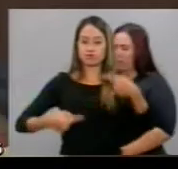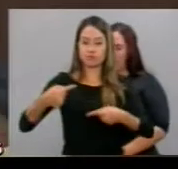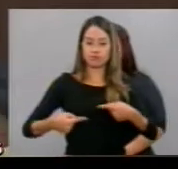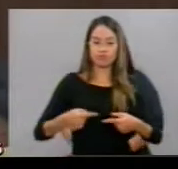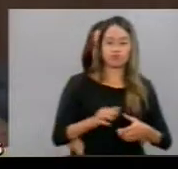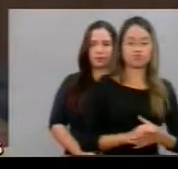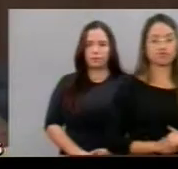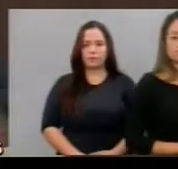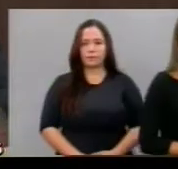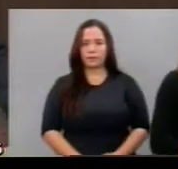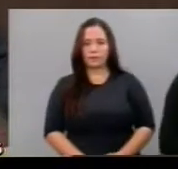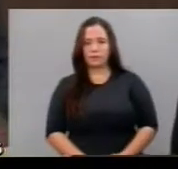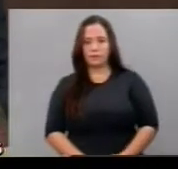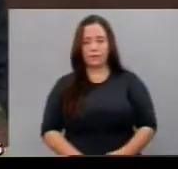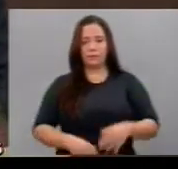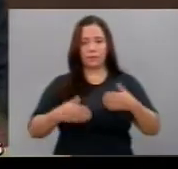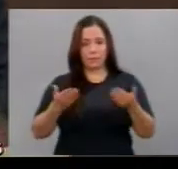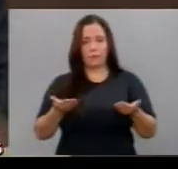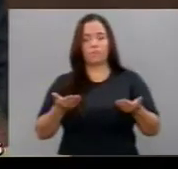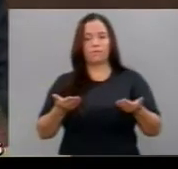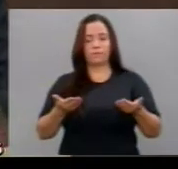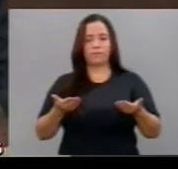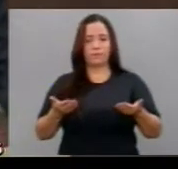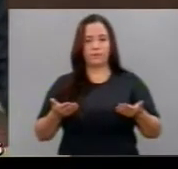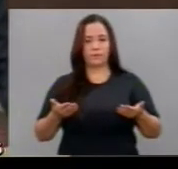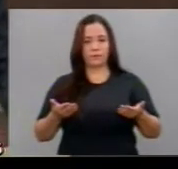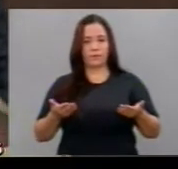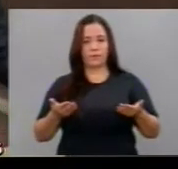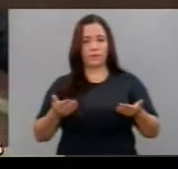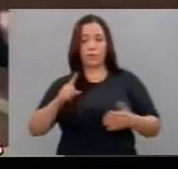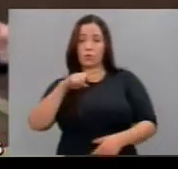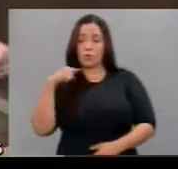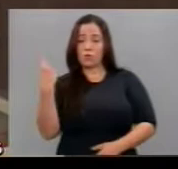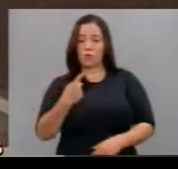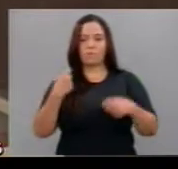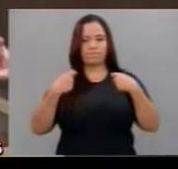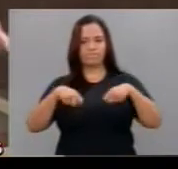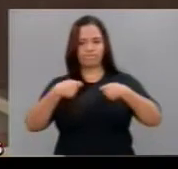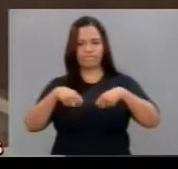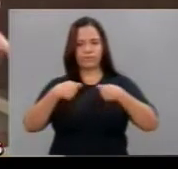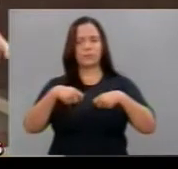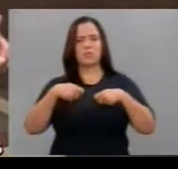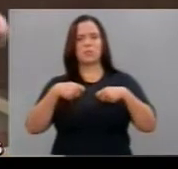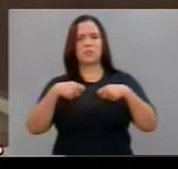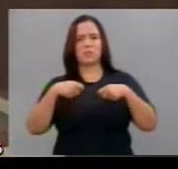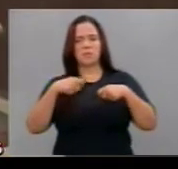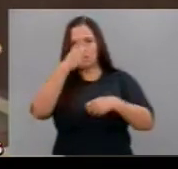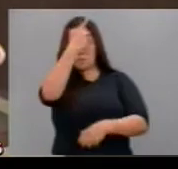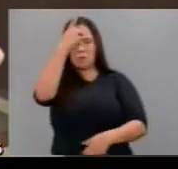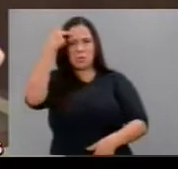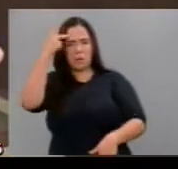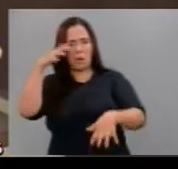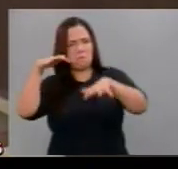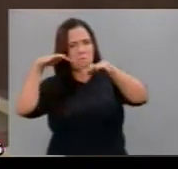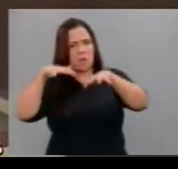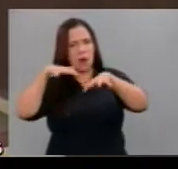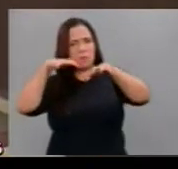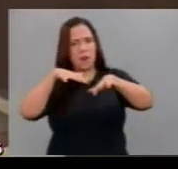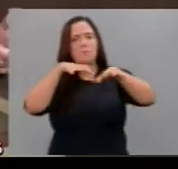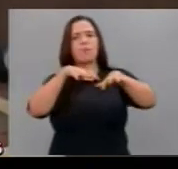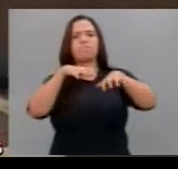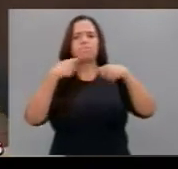este Senado que a farão. Nós precisamos de um movimento popular